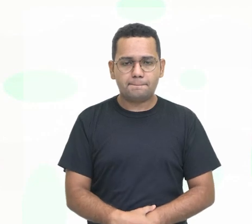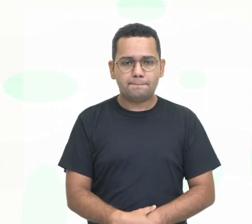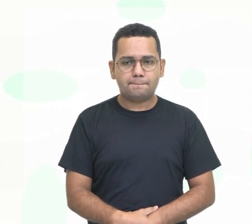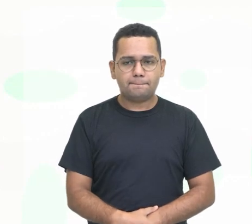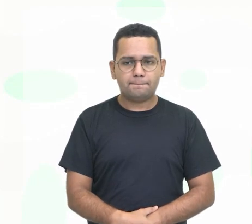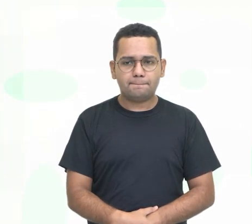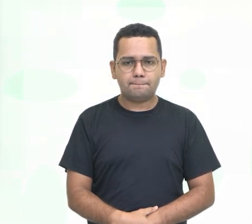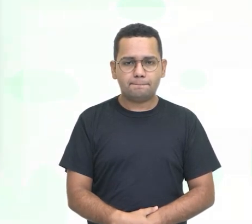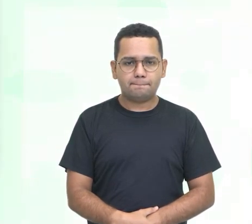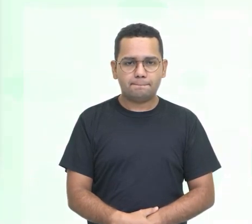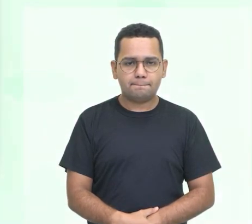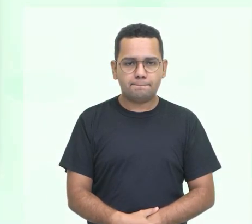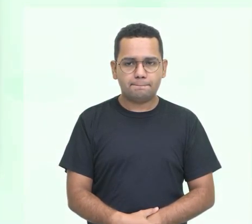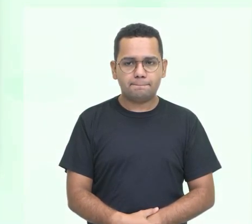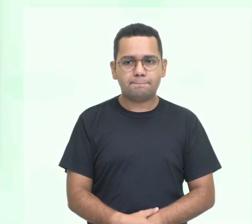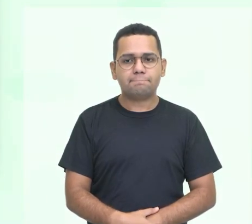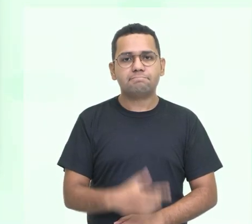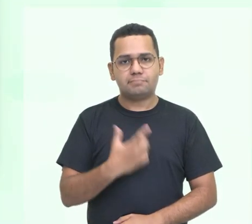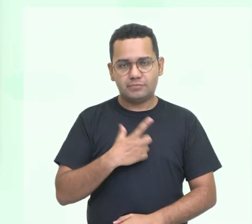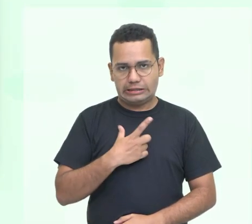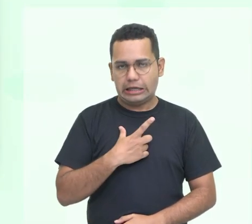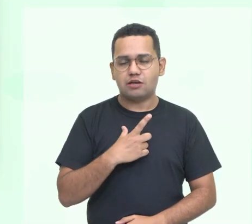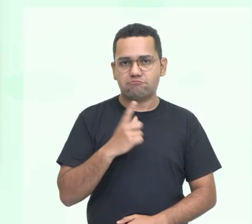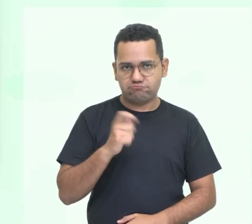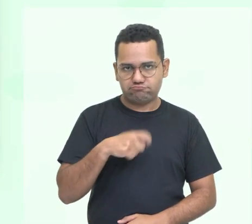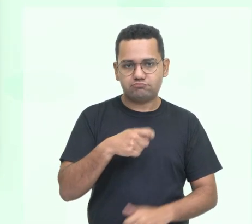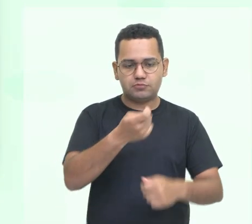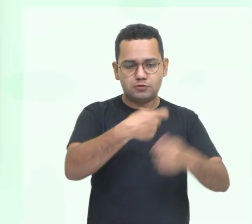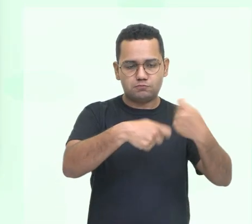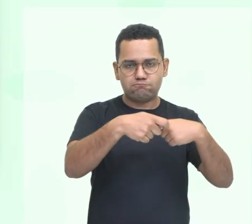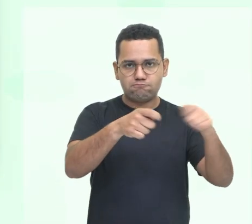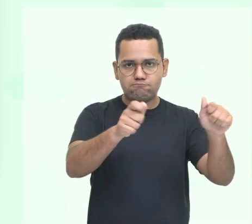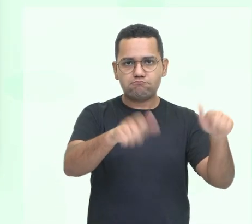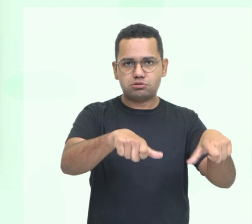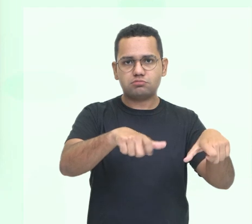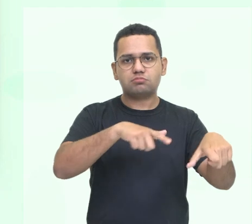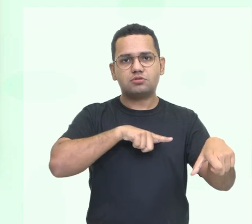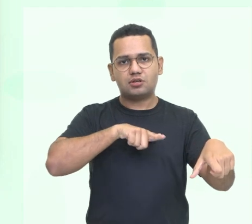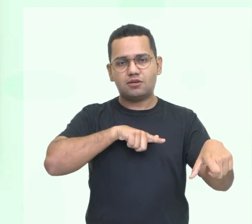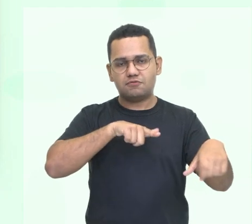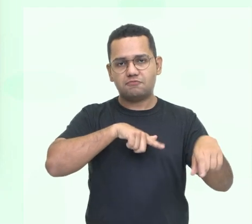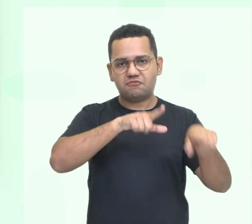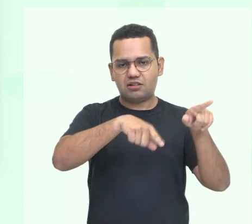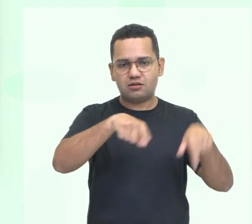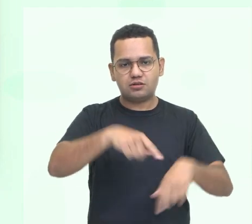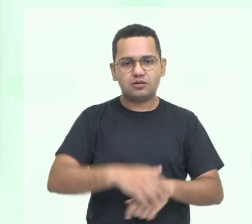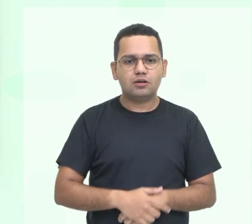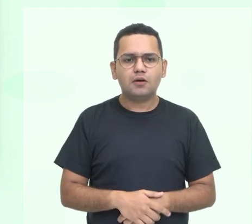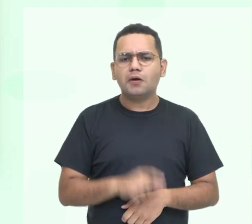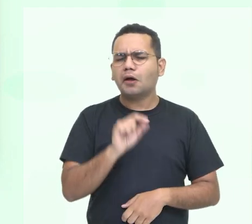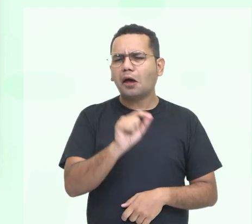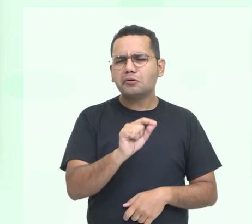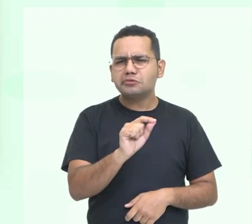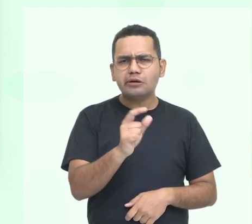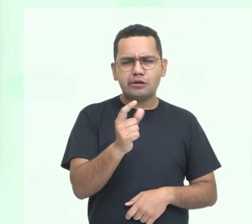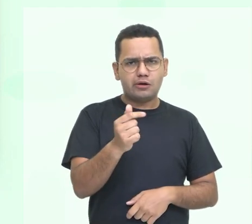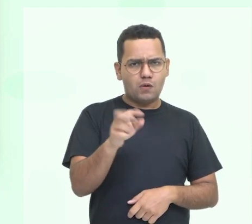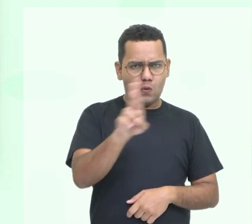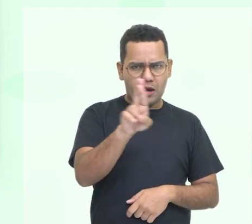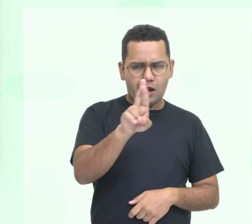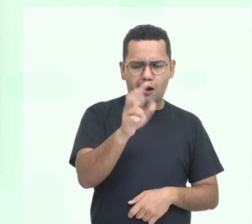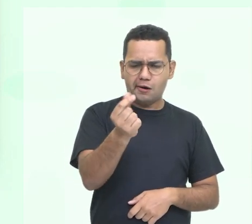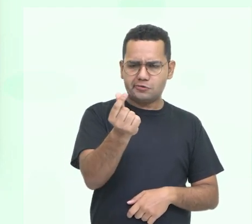vai viver um período de crise econômica. Você já vai ter uma desvalorização do real, um período já